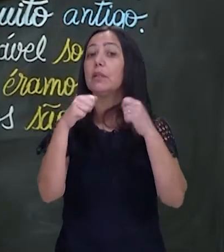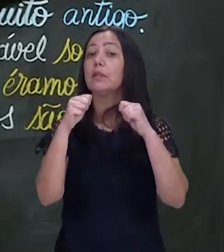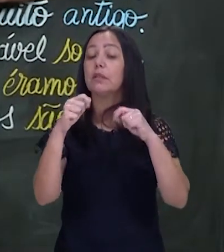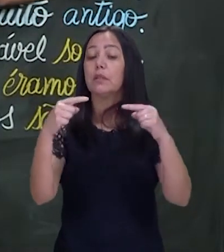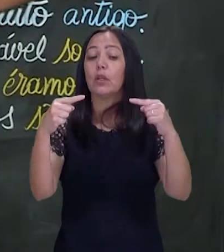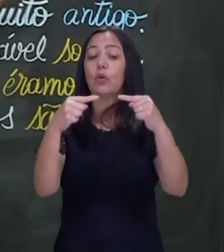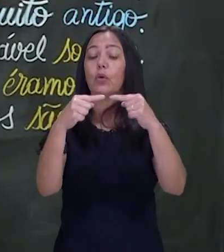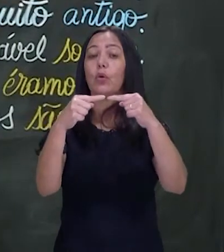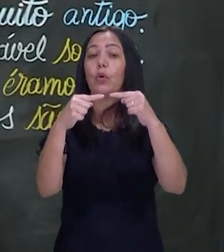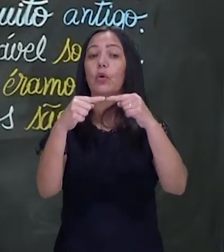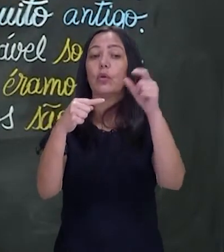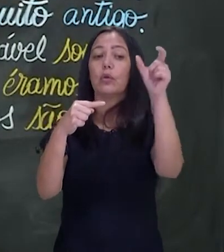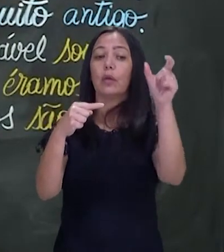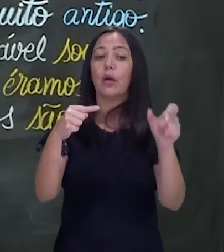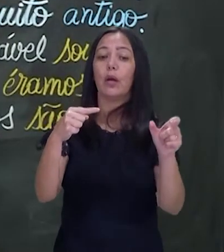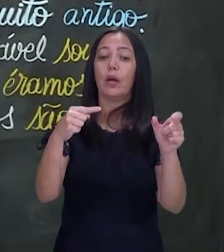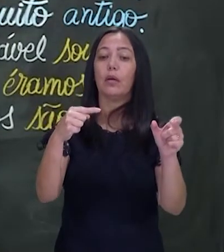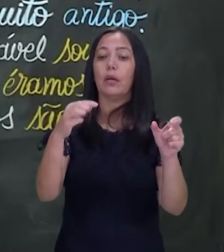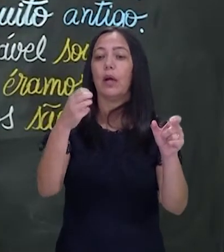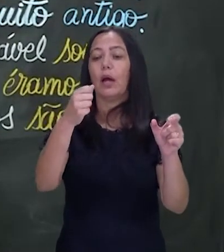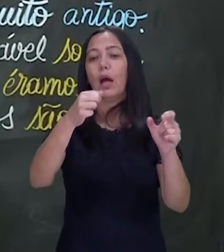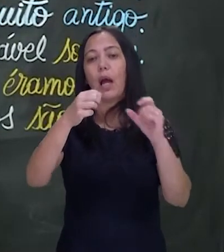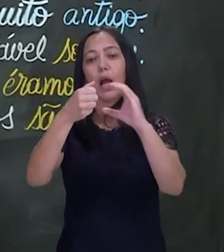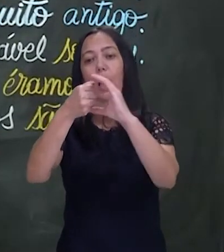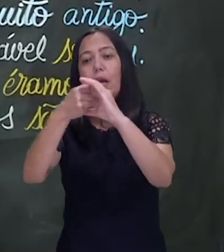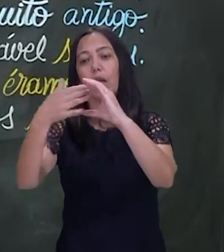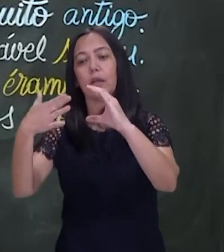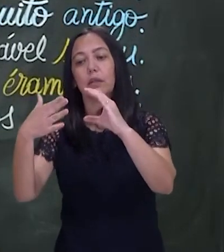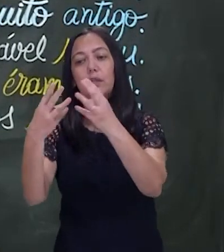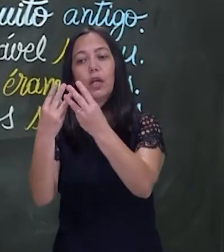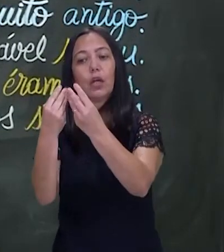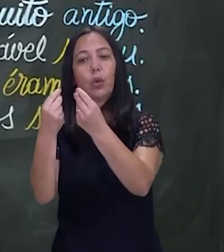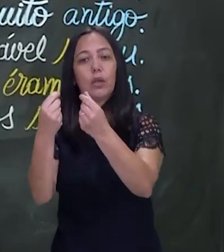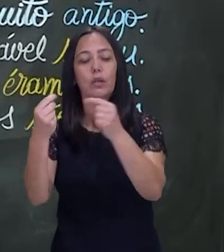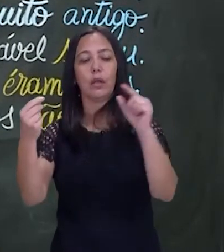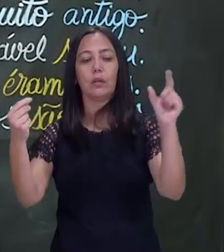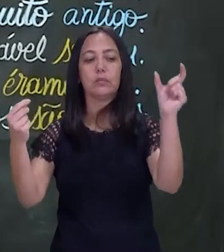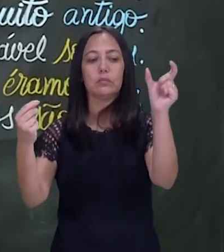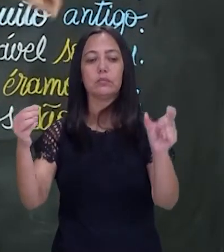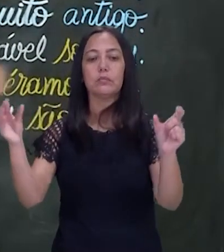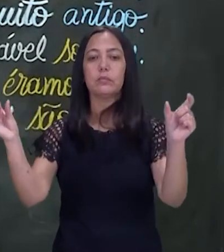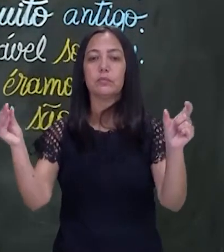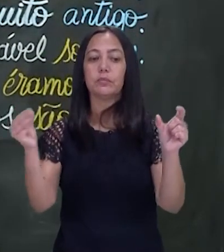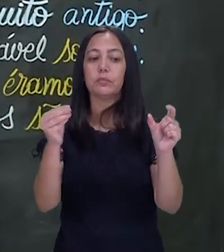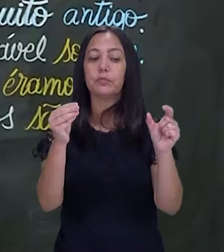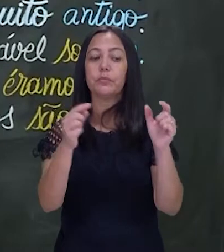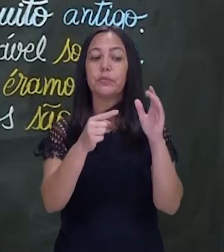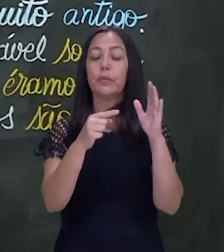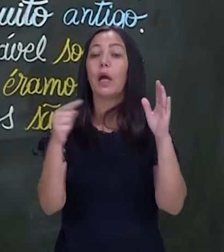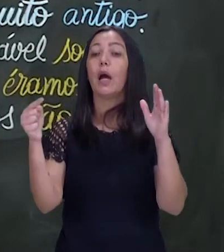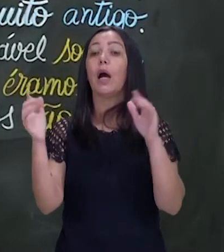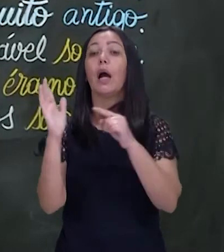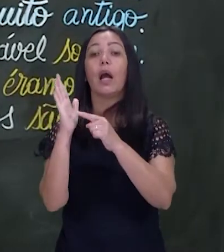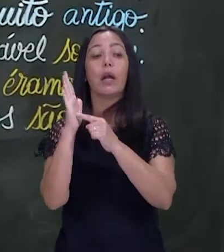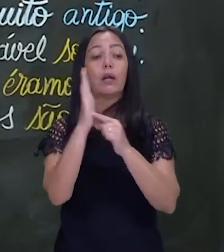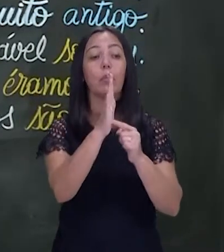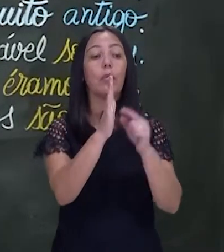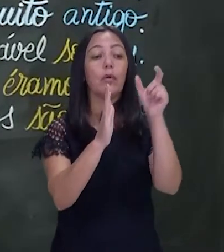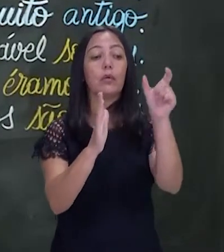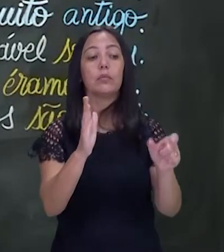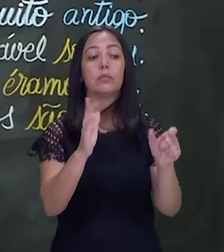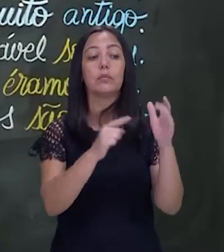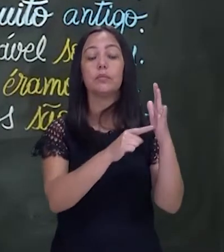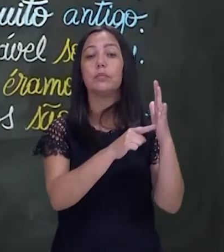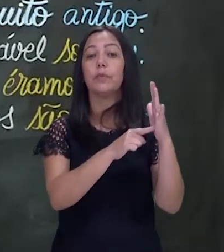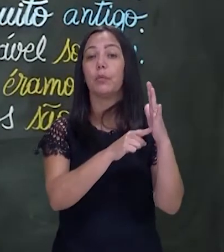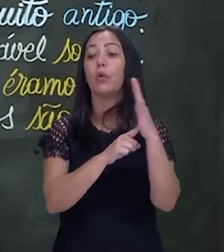com o sujeito. Plural, plural. A marcação aqui, se foi com o S de jogadores, eu preciso também variar no adjetivo,